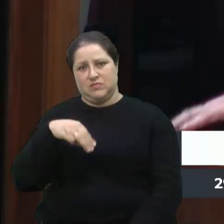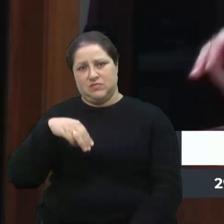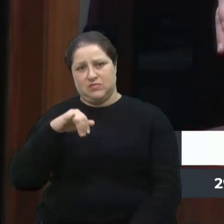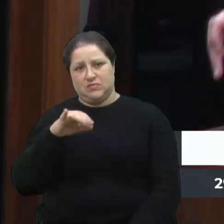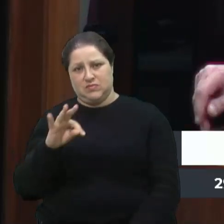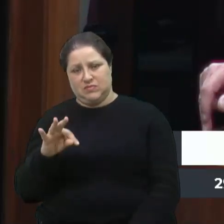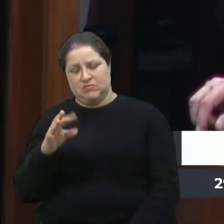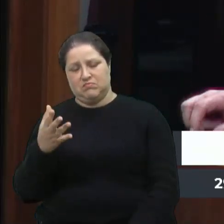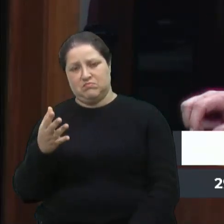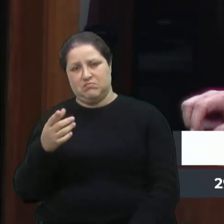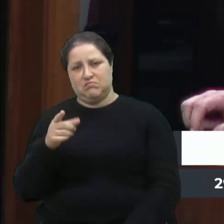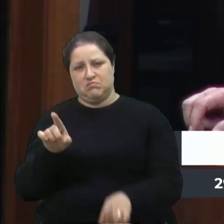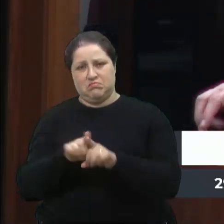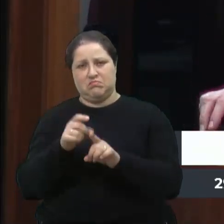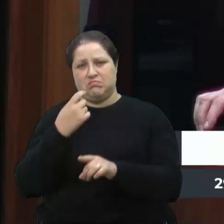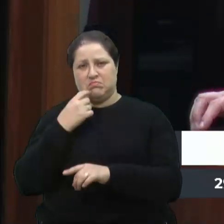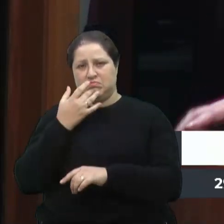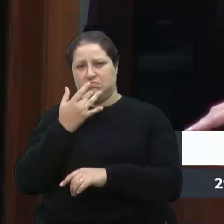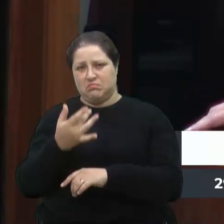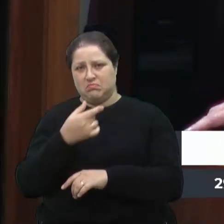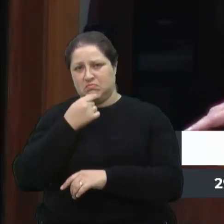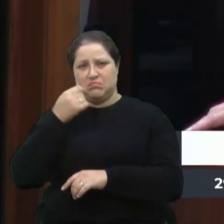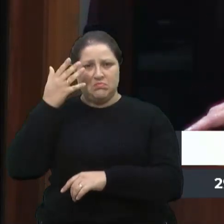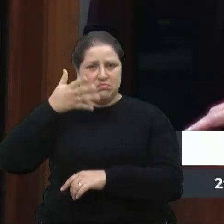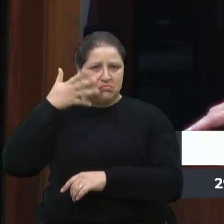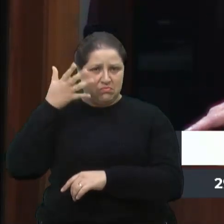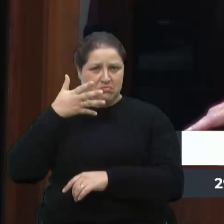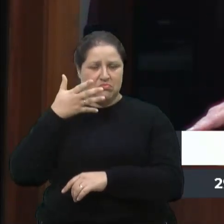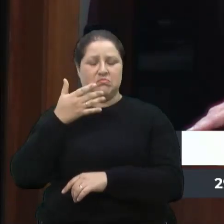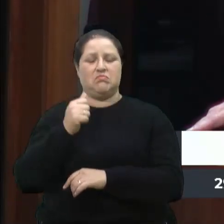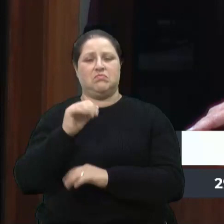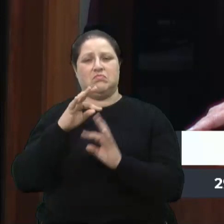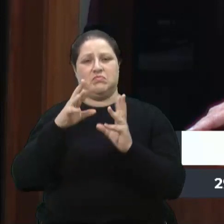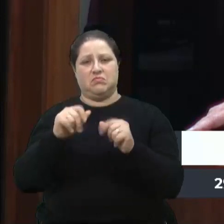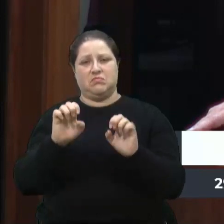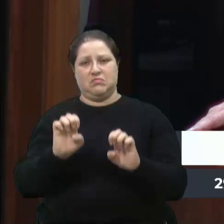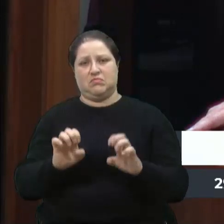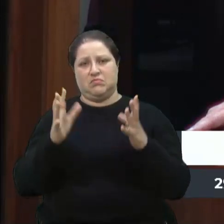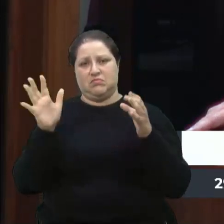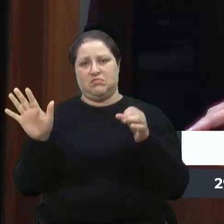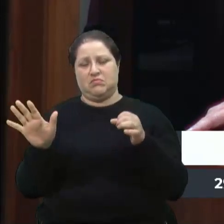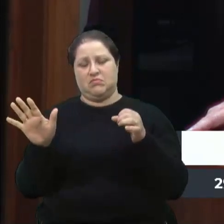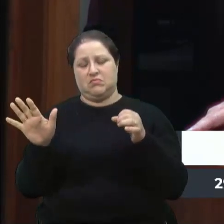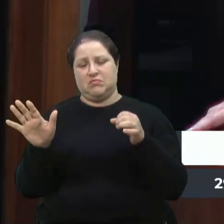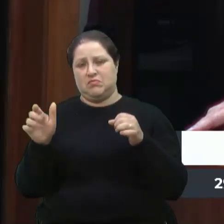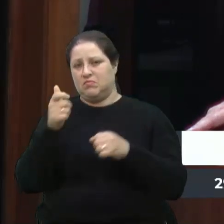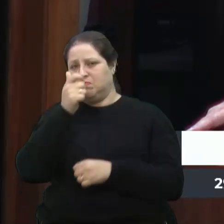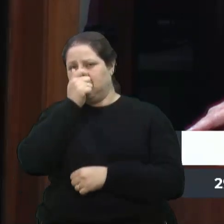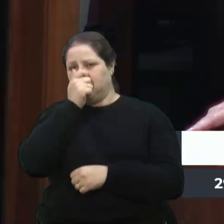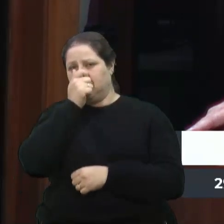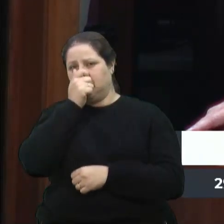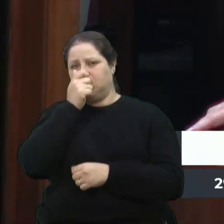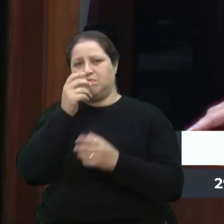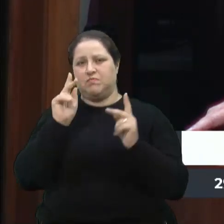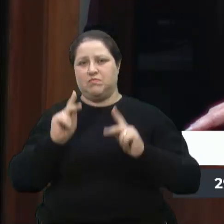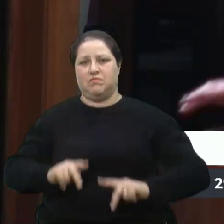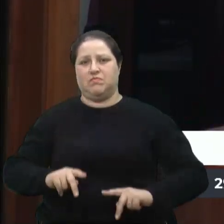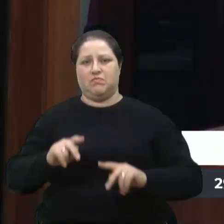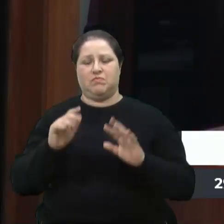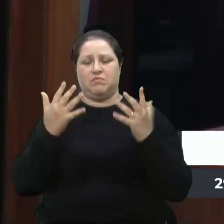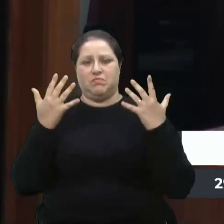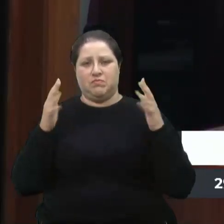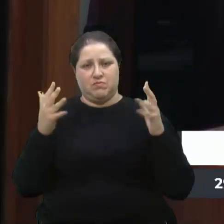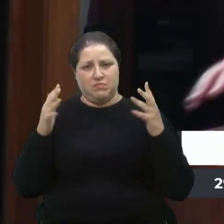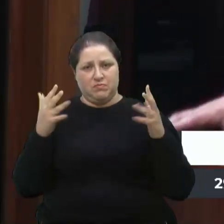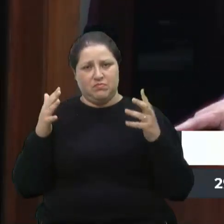sexta-feira à tarde, que ele palestrou no Gramado Summit. Todos os eventos lotados, o pessoal aplaudindo. Quando o